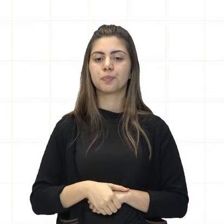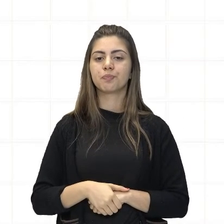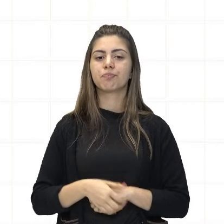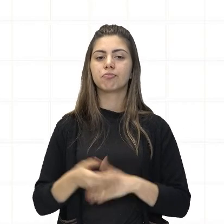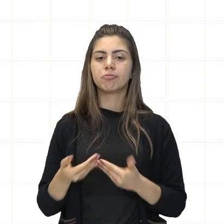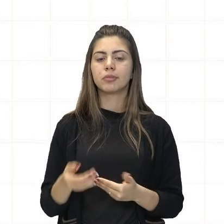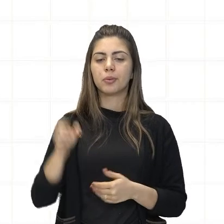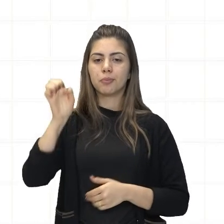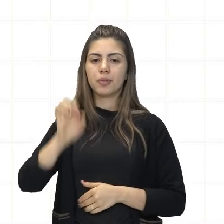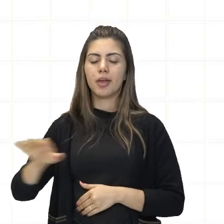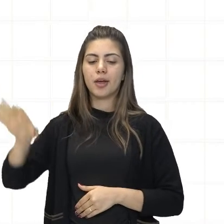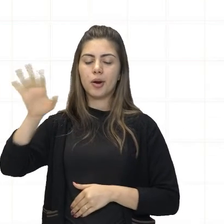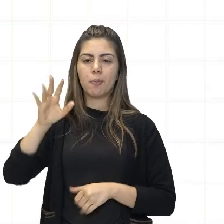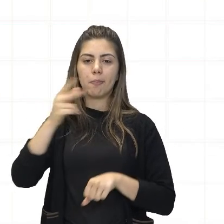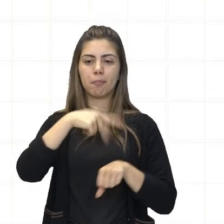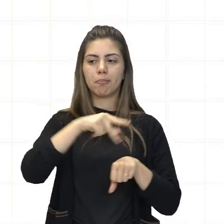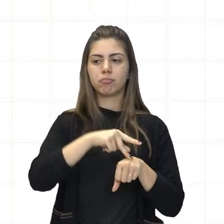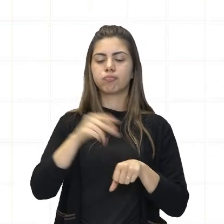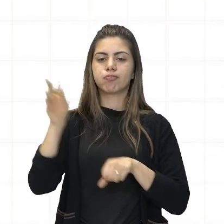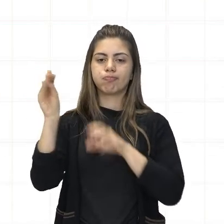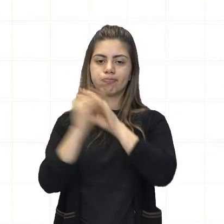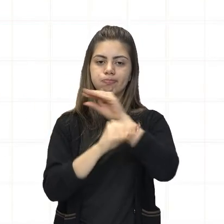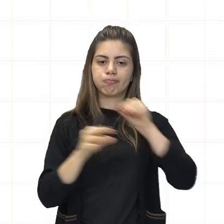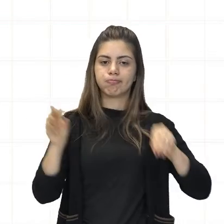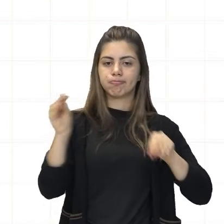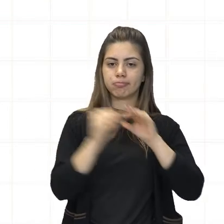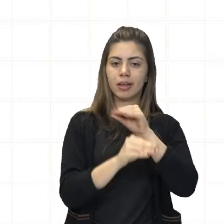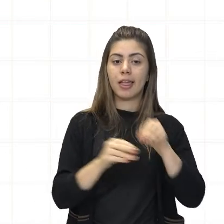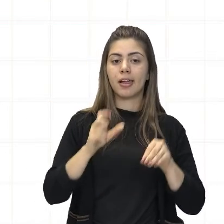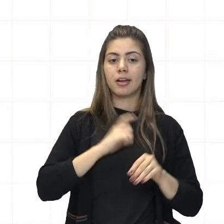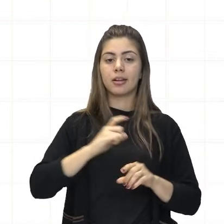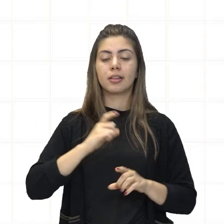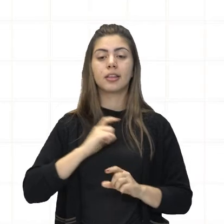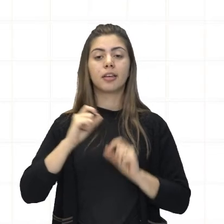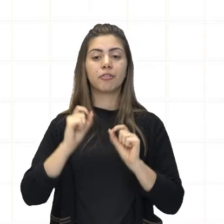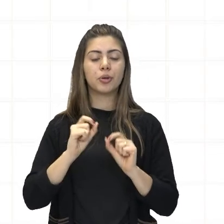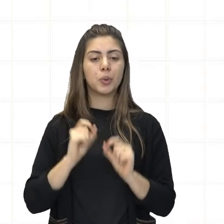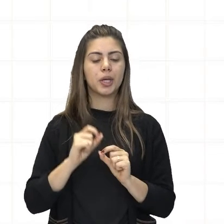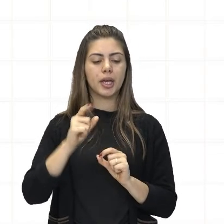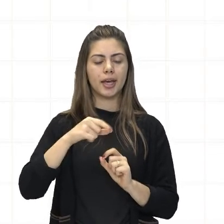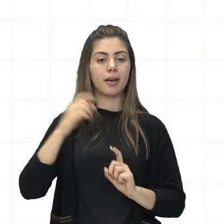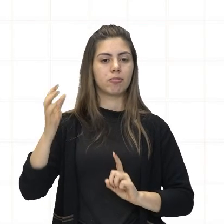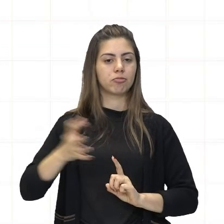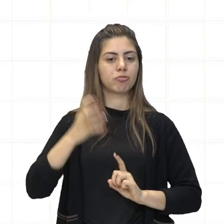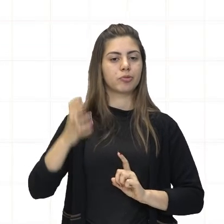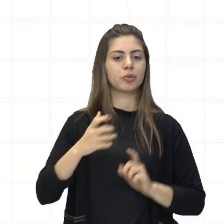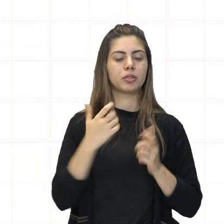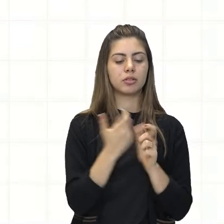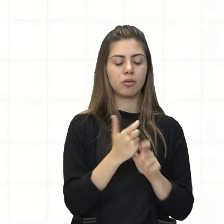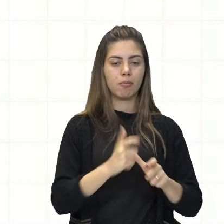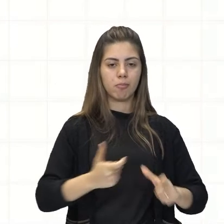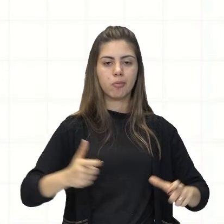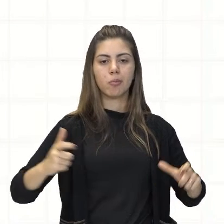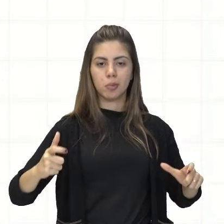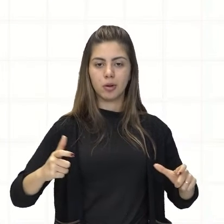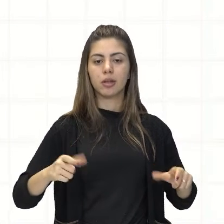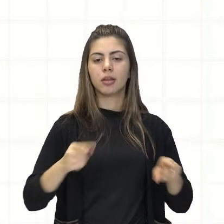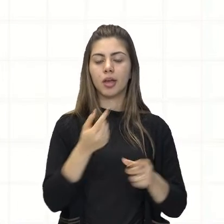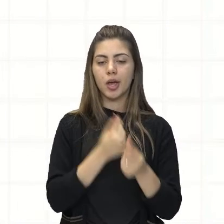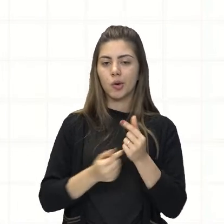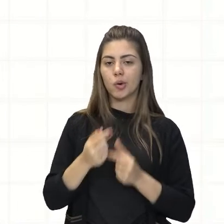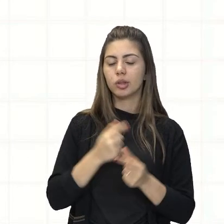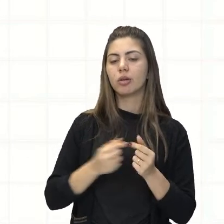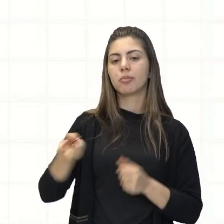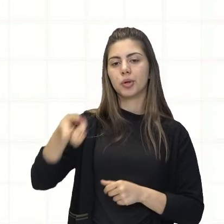para o Brasil nos séculos XIX e XX teve um impacto significativo na composição demográfica, econômica